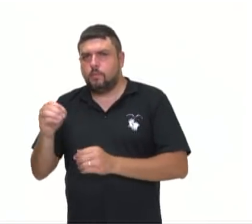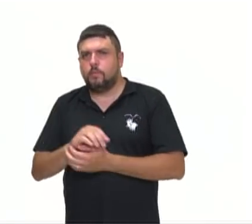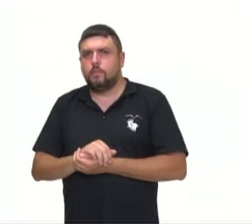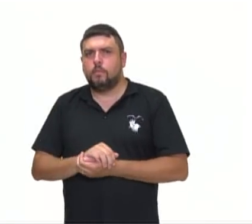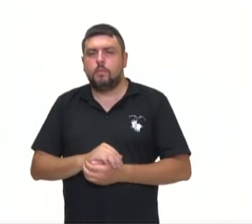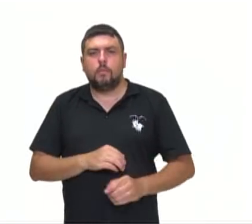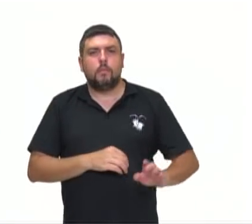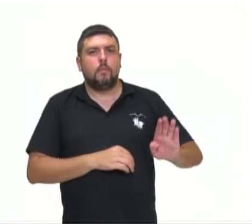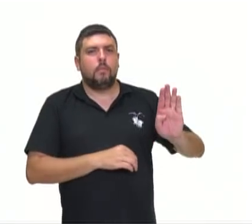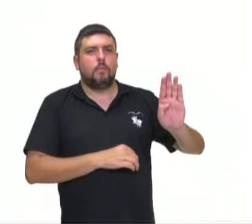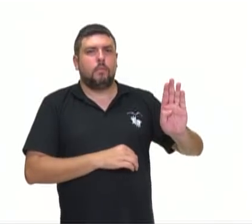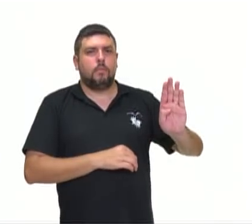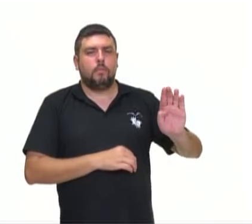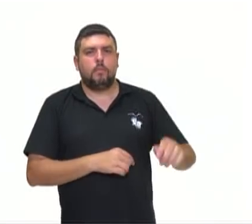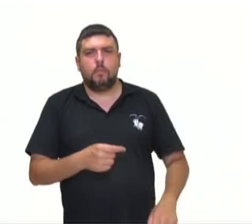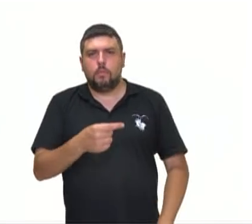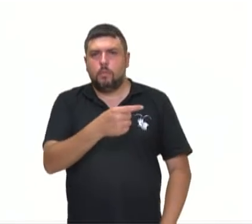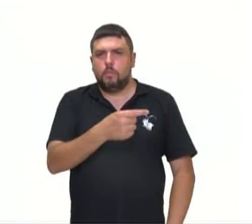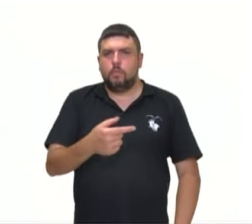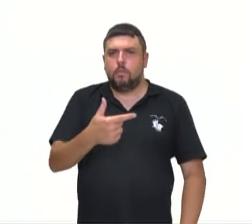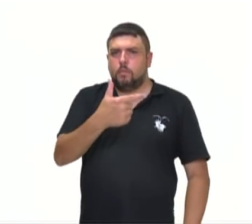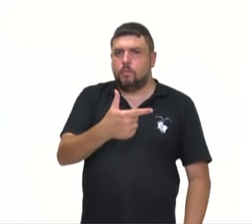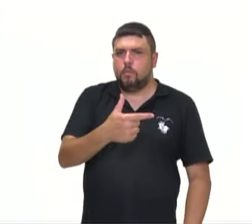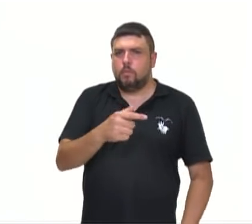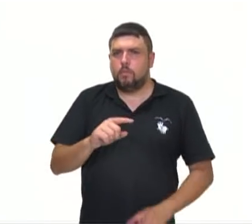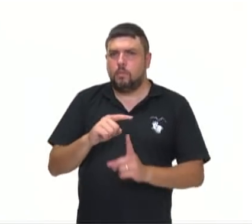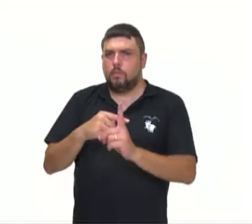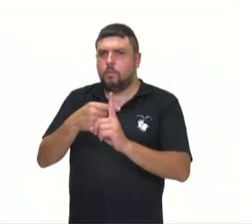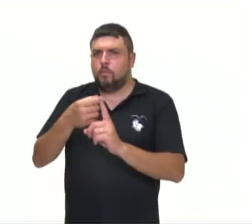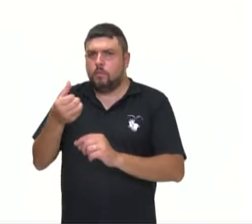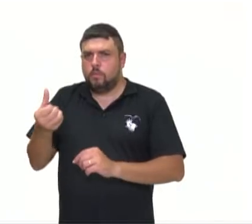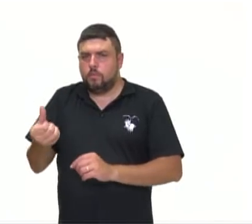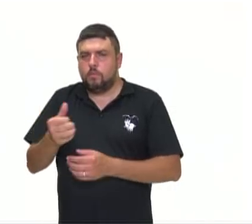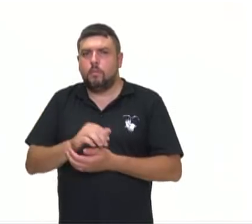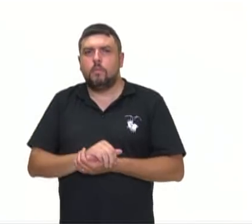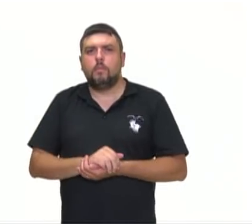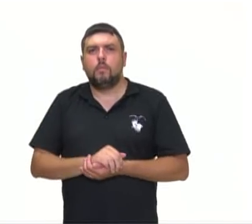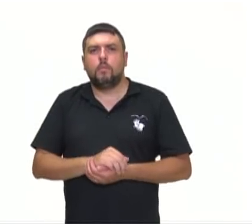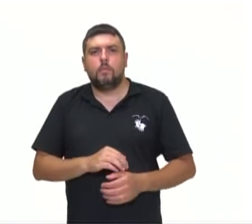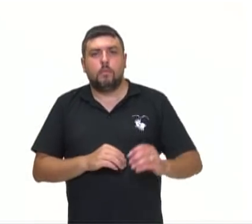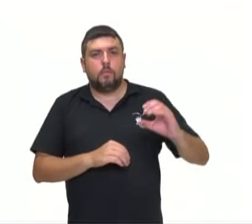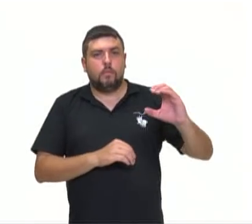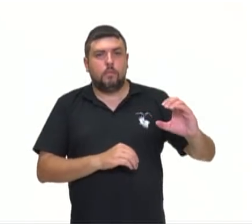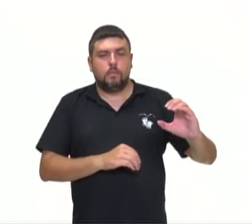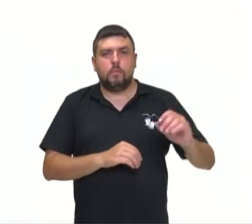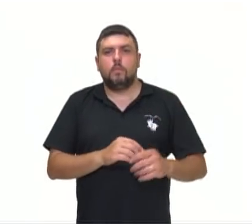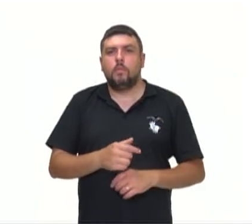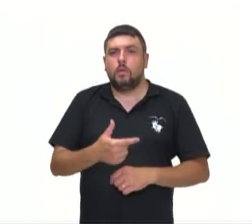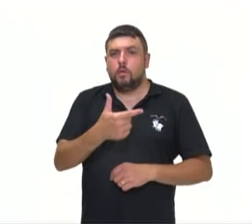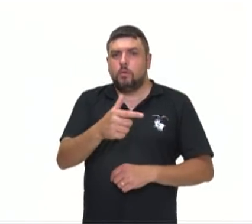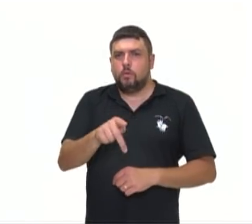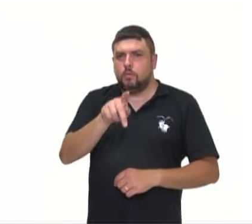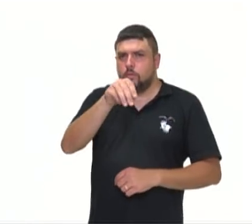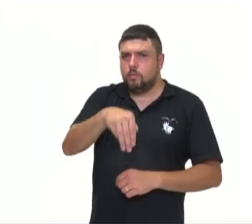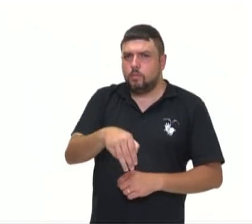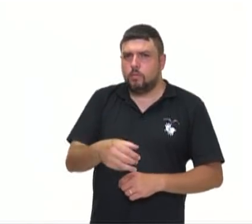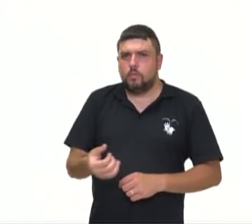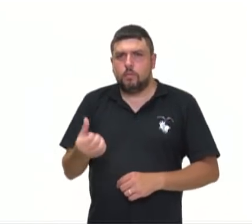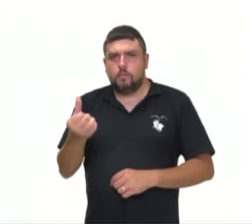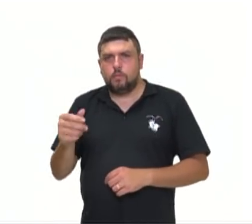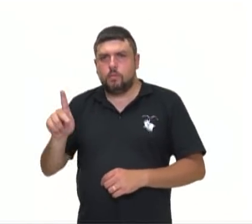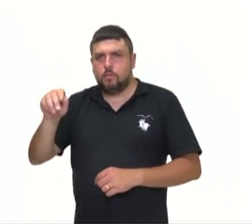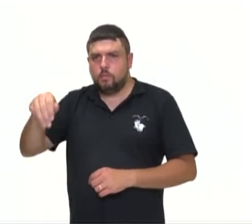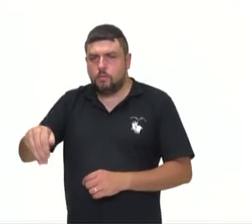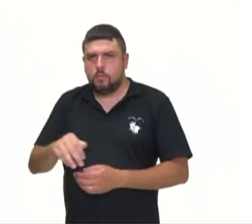B, menos 2 km e mais 6 km. A opção C, 2 km e 6 km. Ou